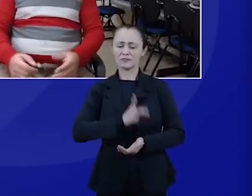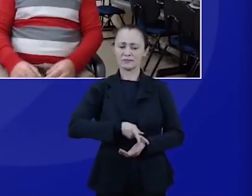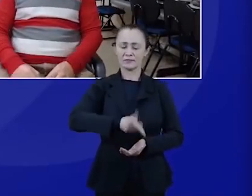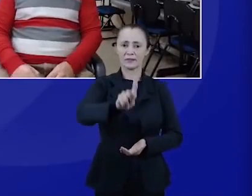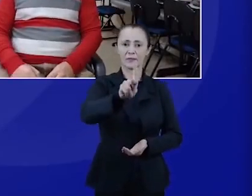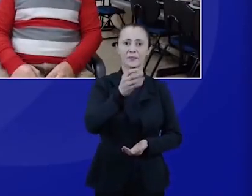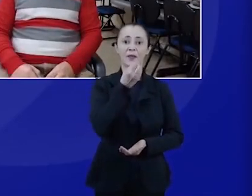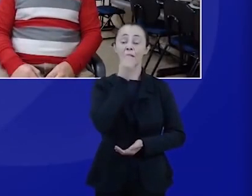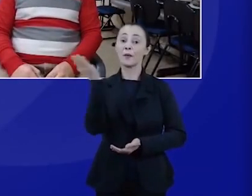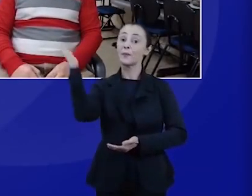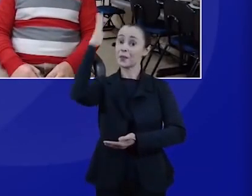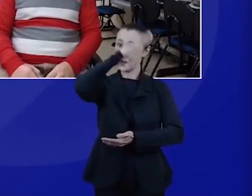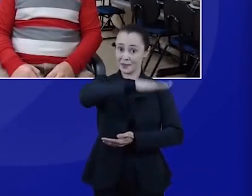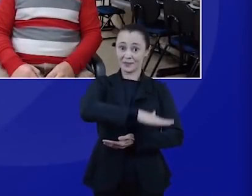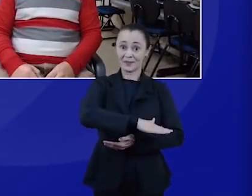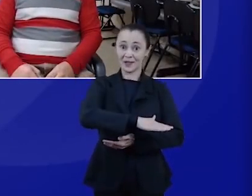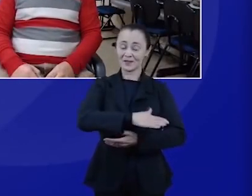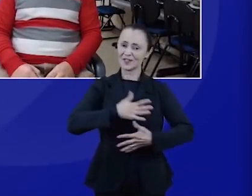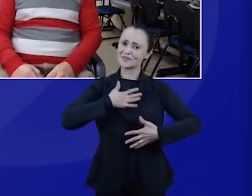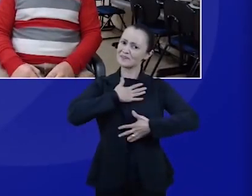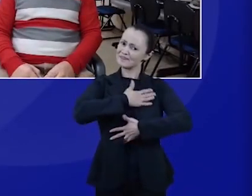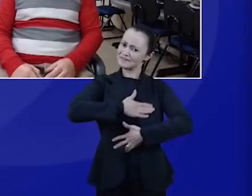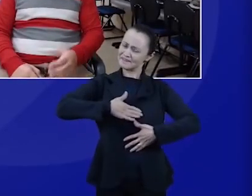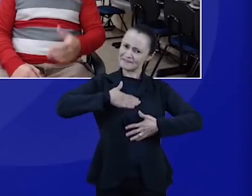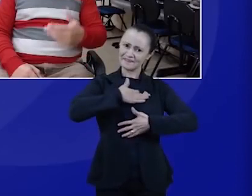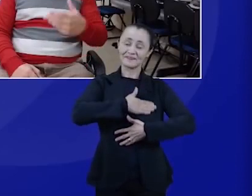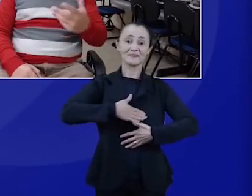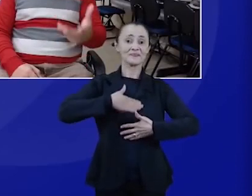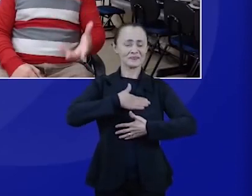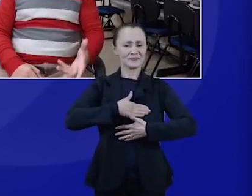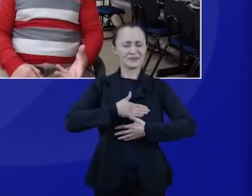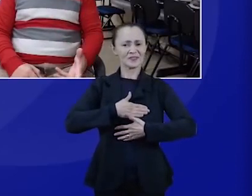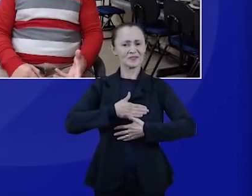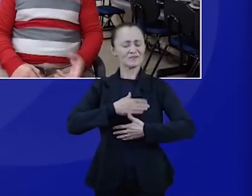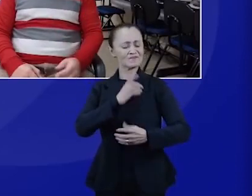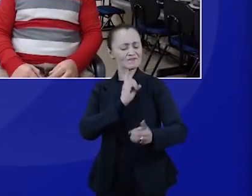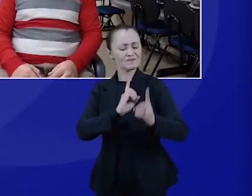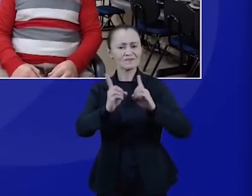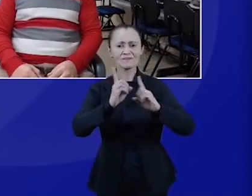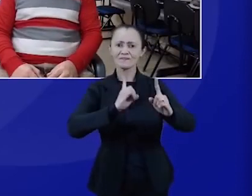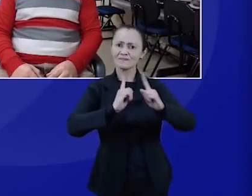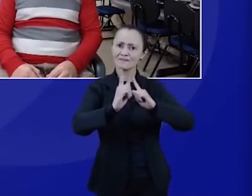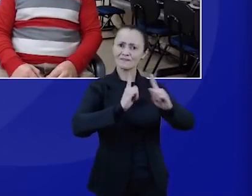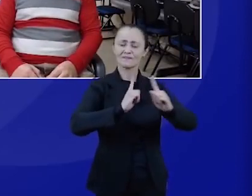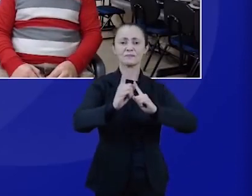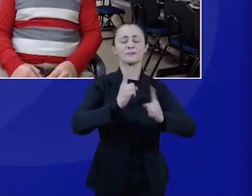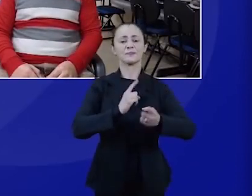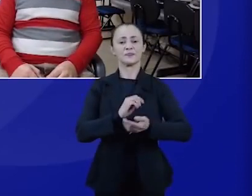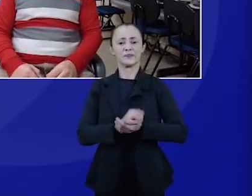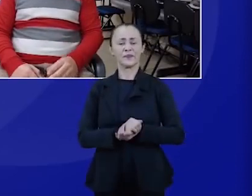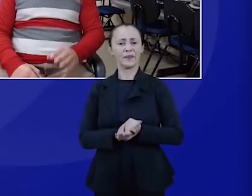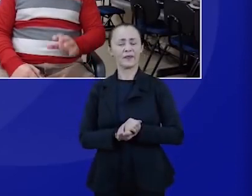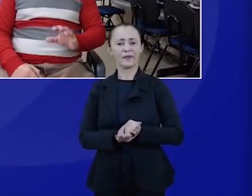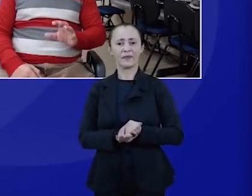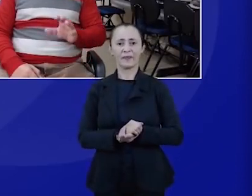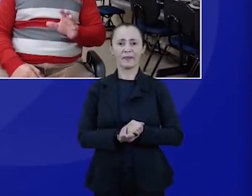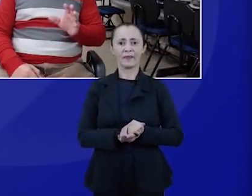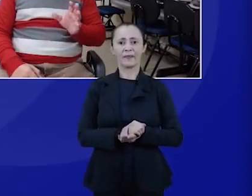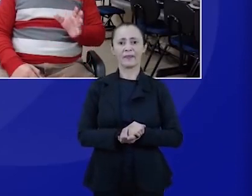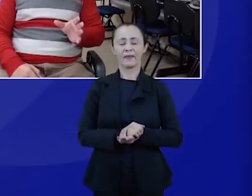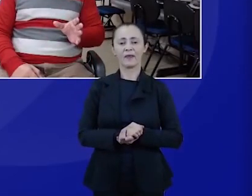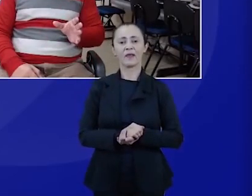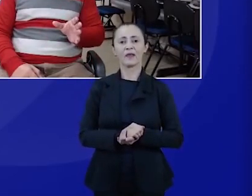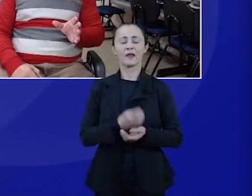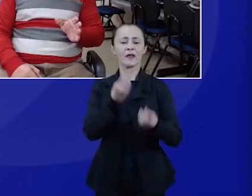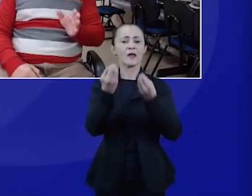Olá, boa tarde. É um prazer estarmos aqui para dialogarmos um pouquinho sobre a